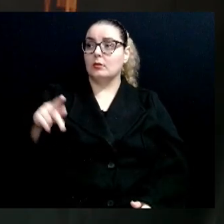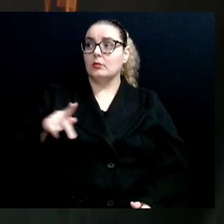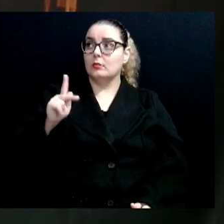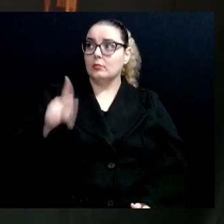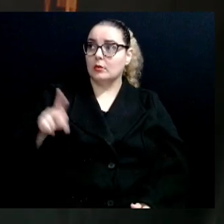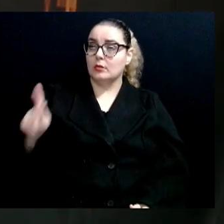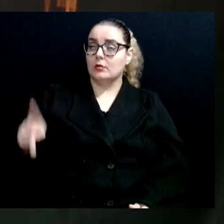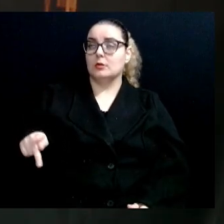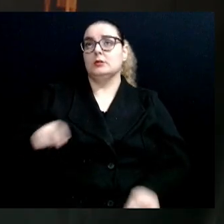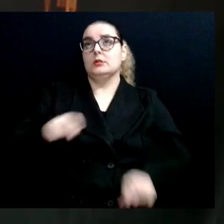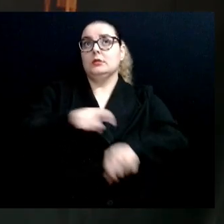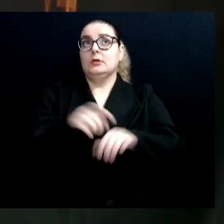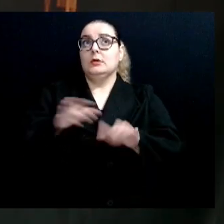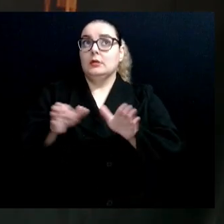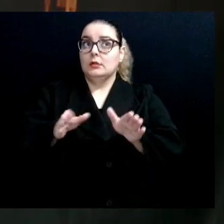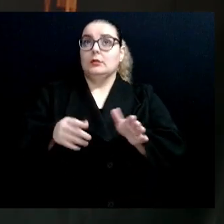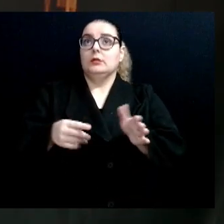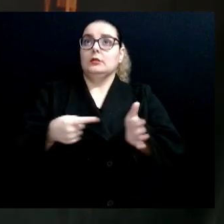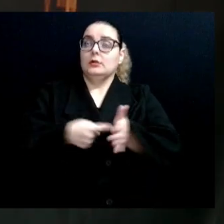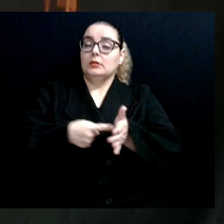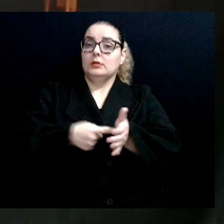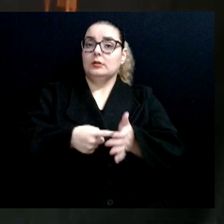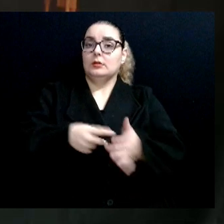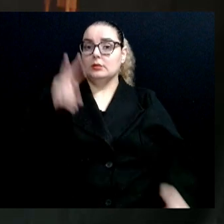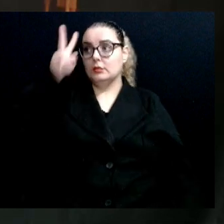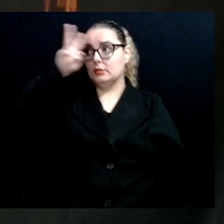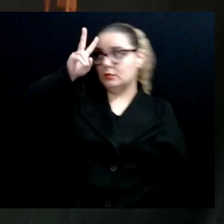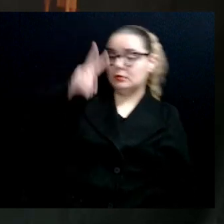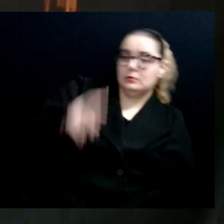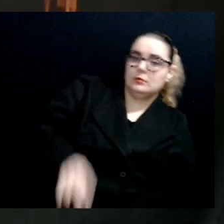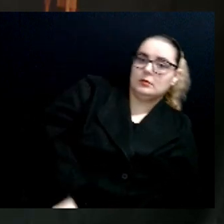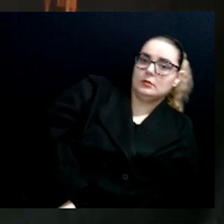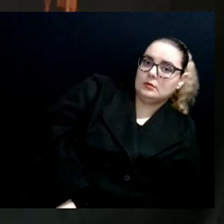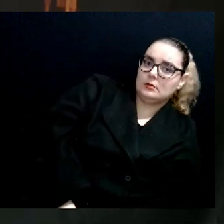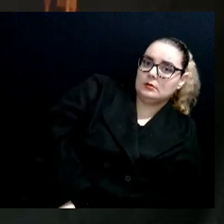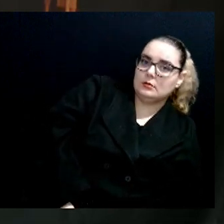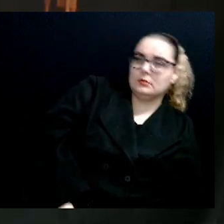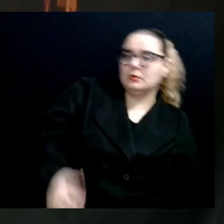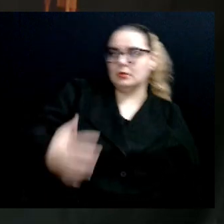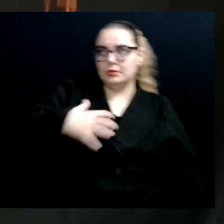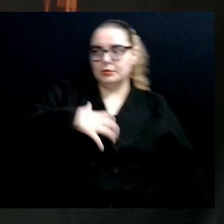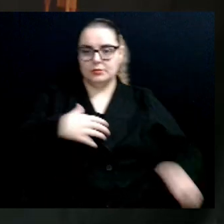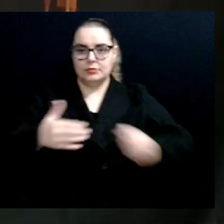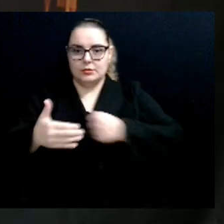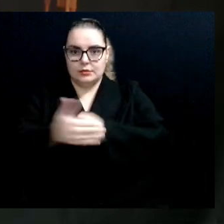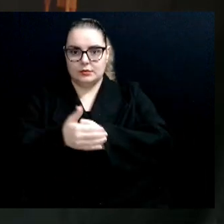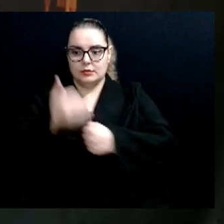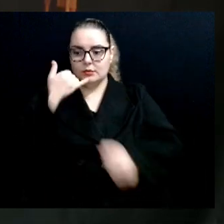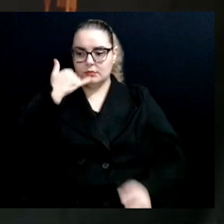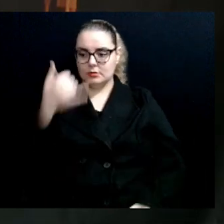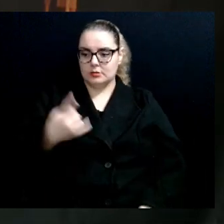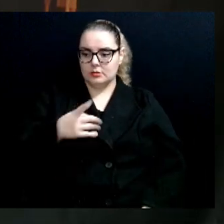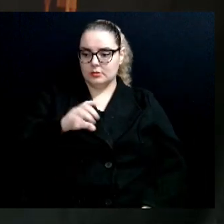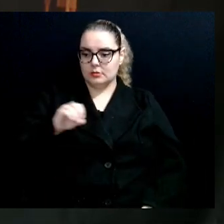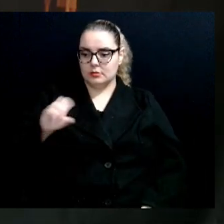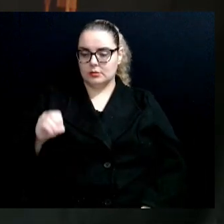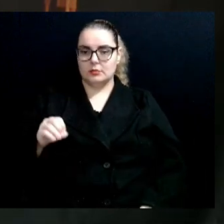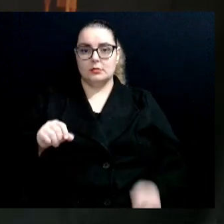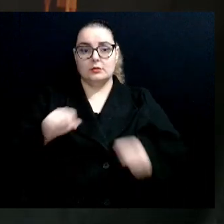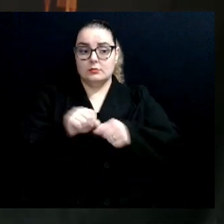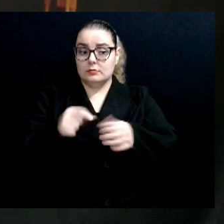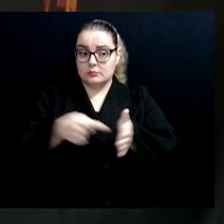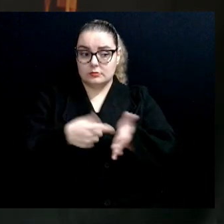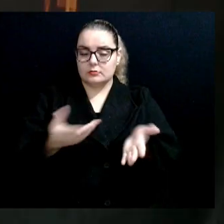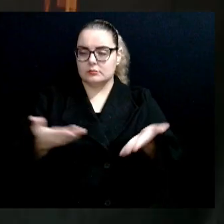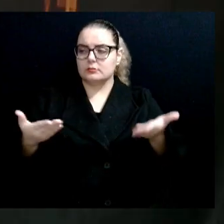de denunciar? Lembrando que a denúncia ela é de forma anônima, você disca 100 e faz a sua denúncia. Agora,